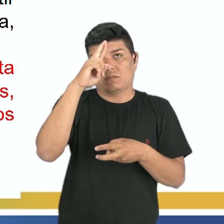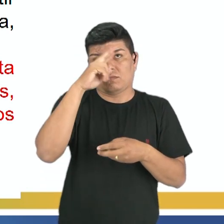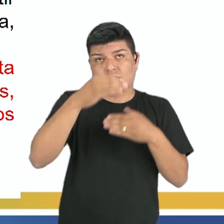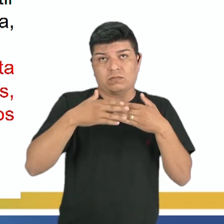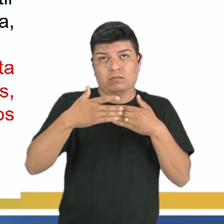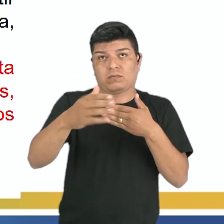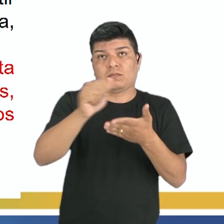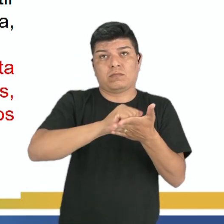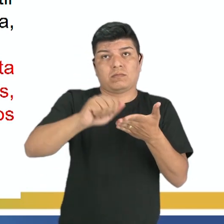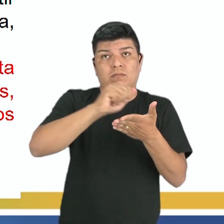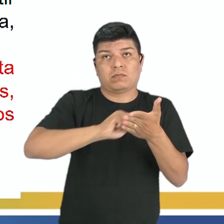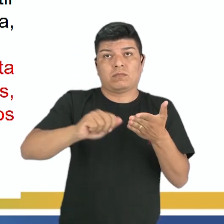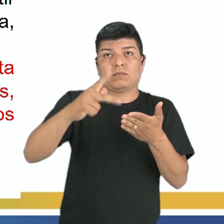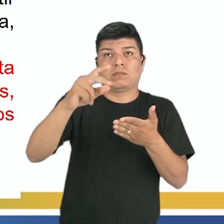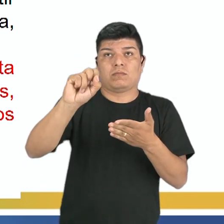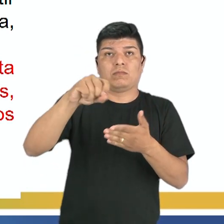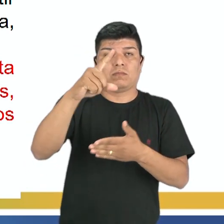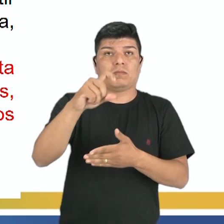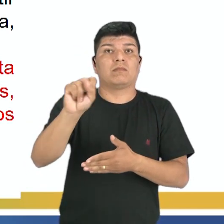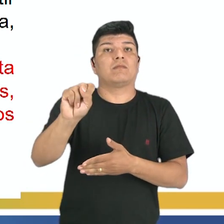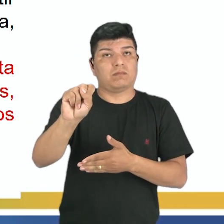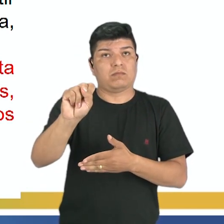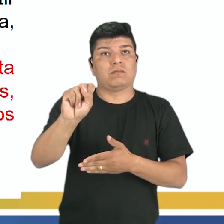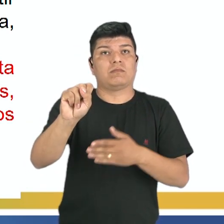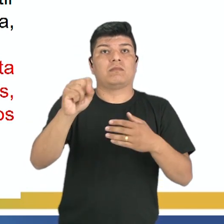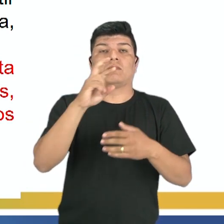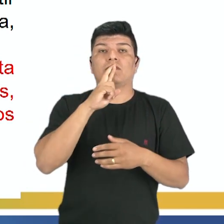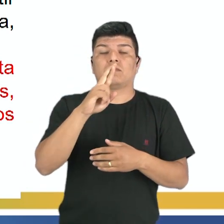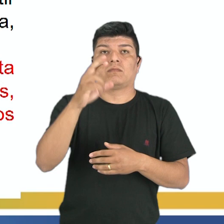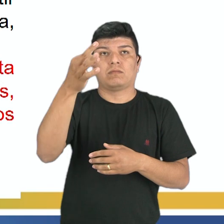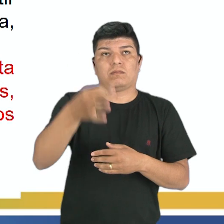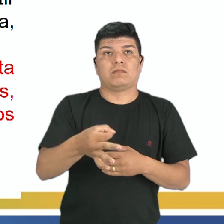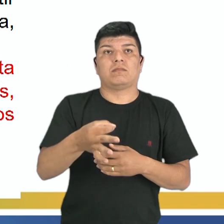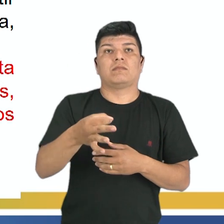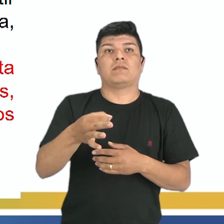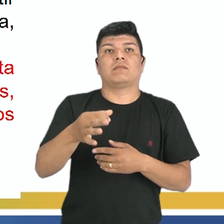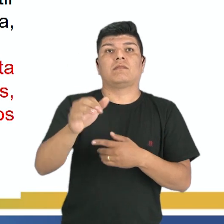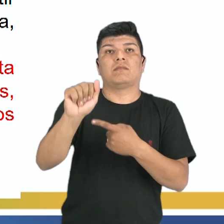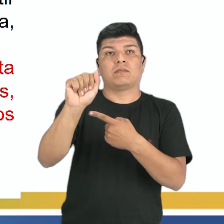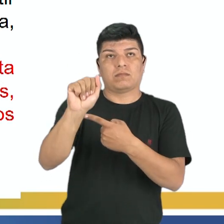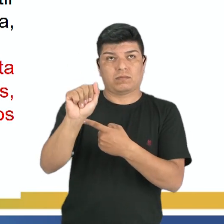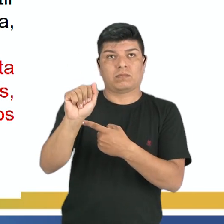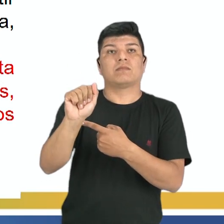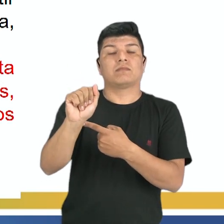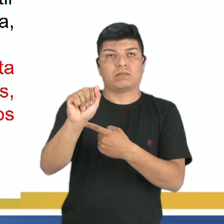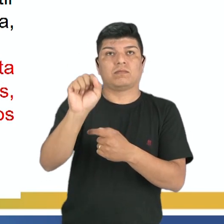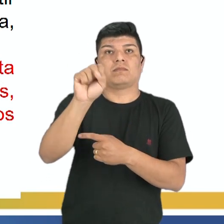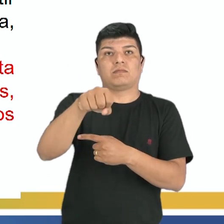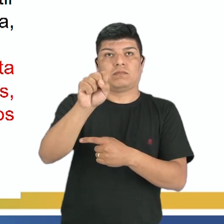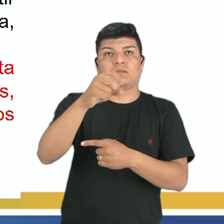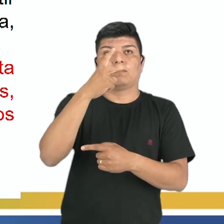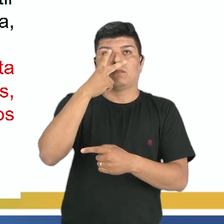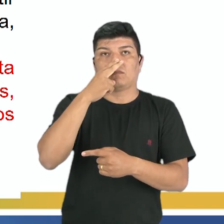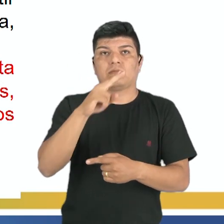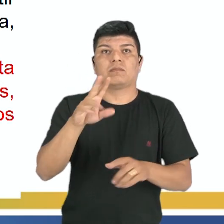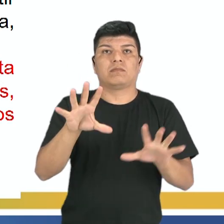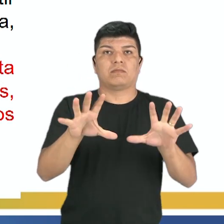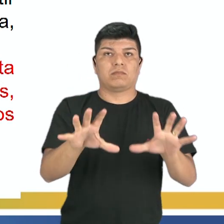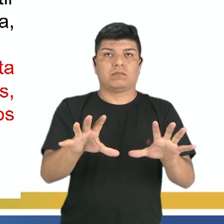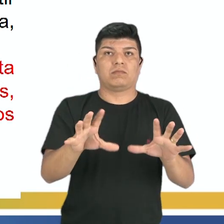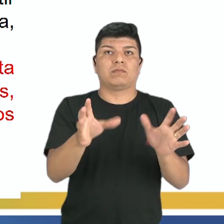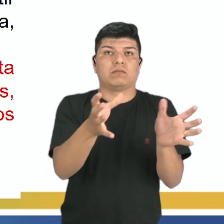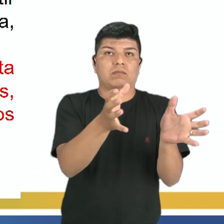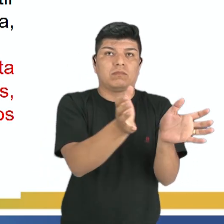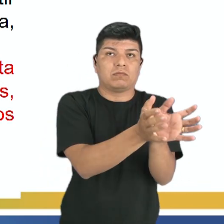inicia com a escrita, pois, então, correspondendo à letra A, né, é a correta, funcionam como códices velados de